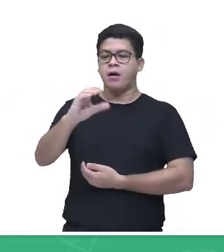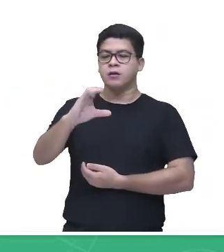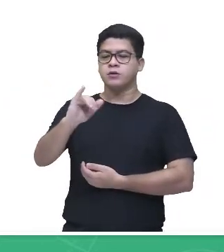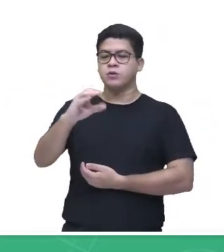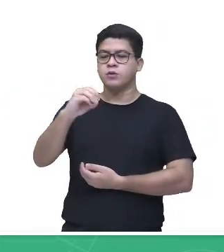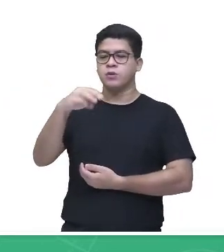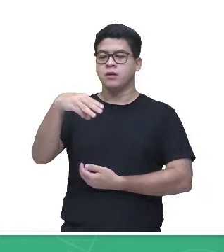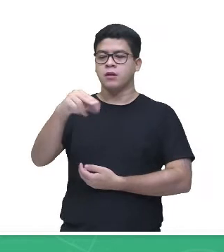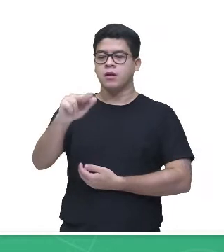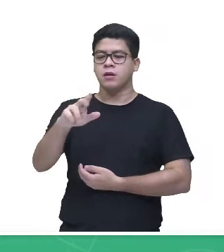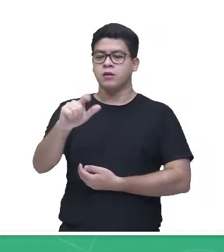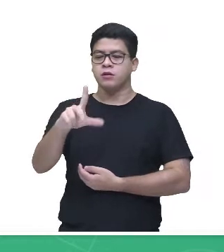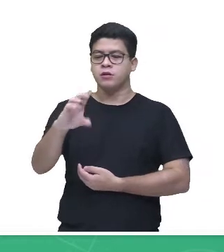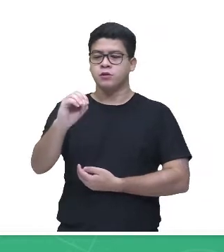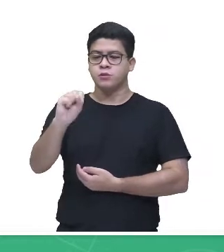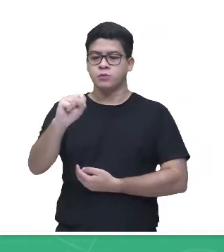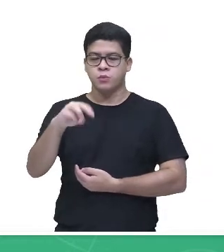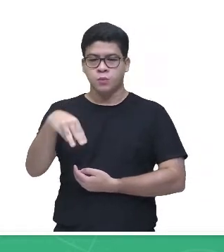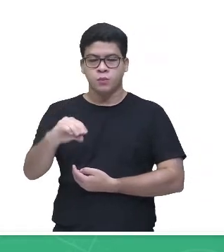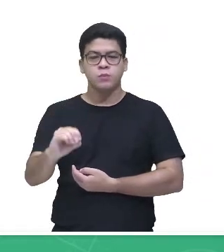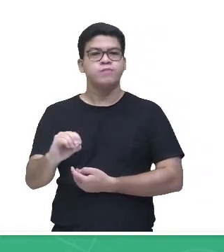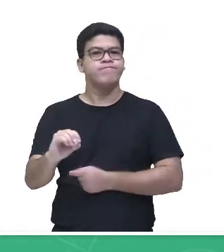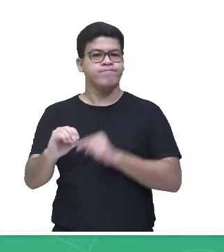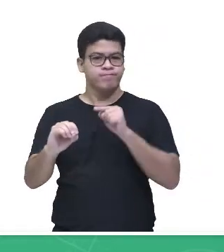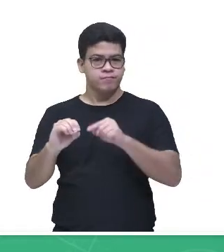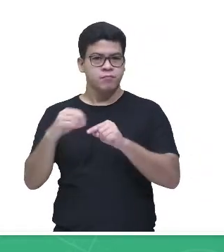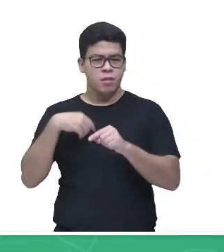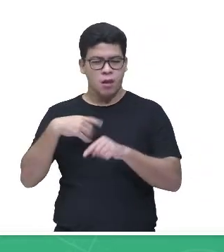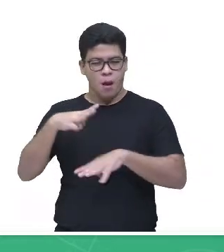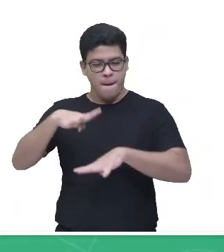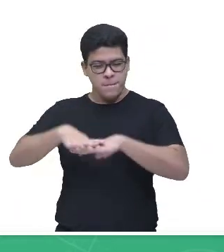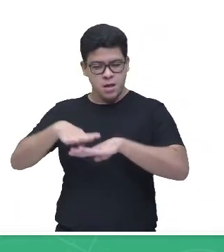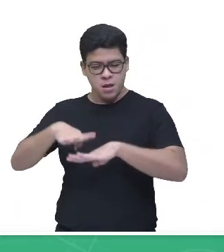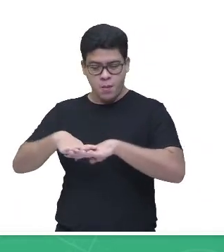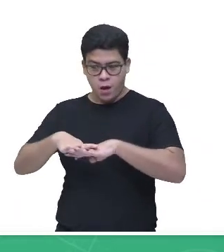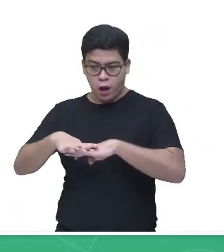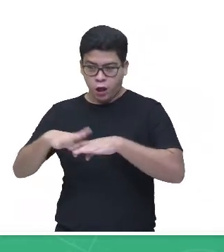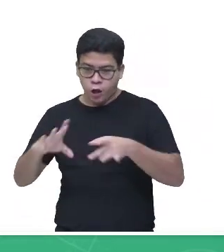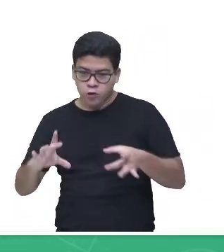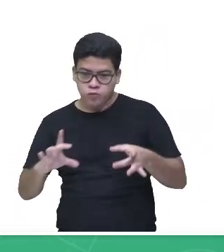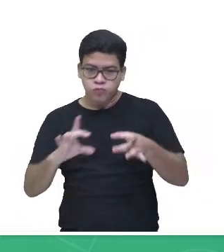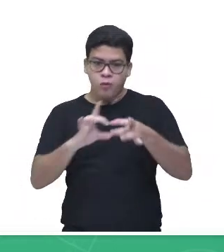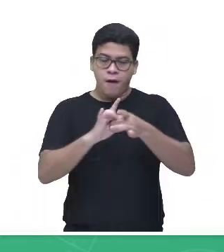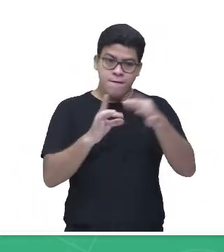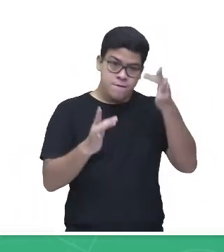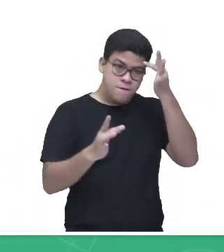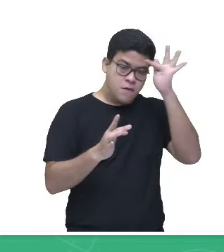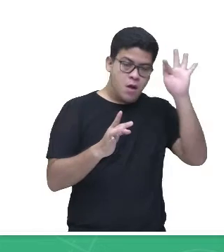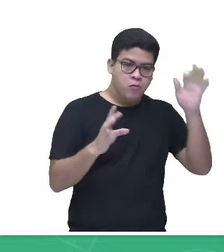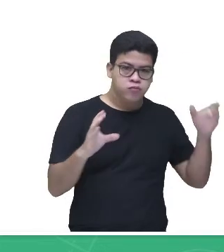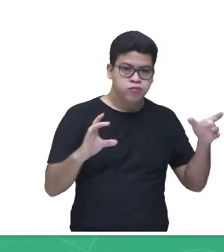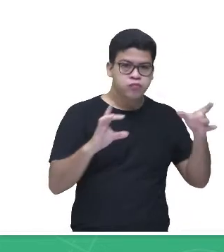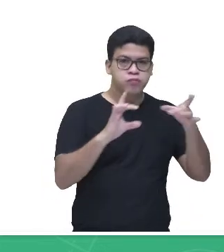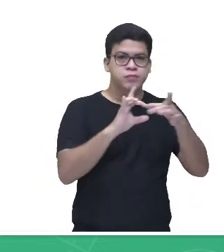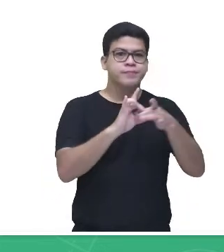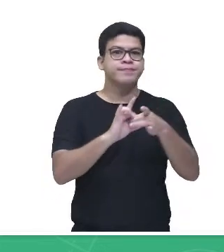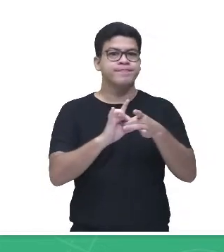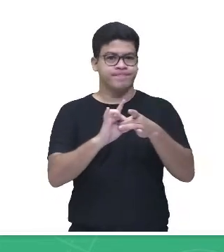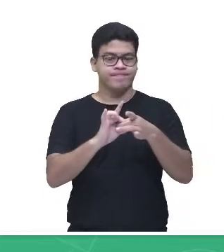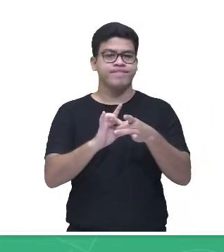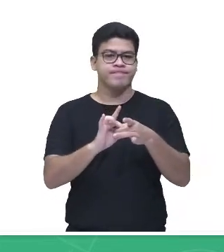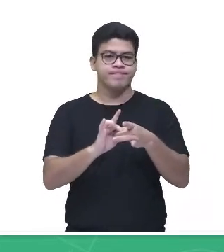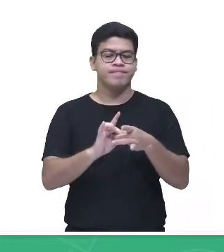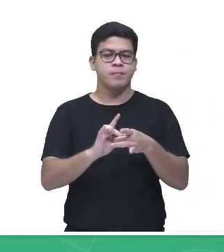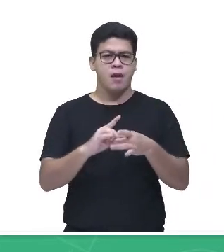ali o pensamento lógico da matemática com a reflexão através da filosofia e levar o homem a